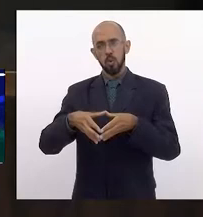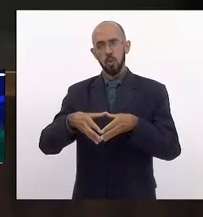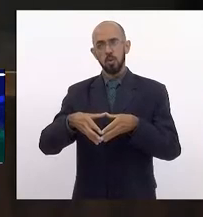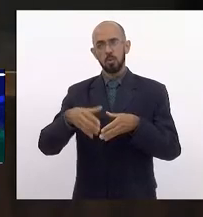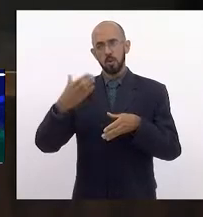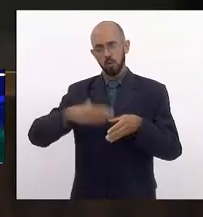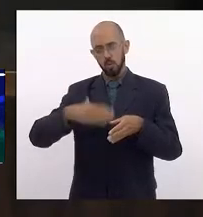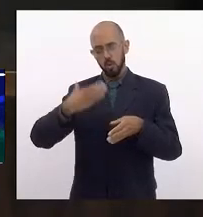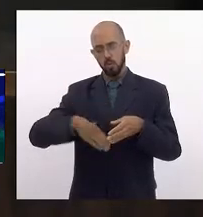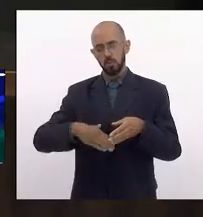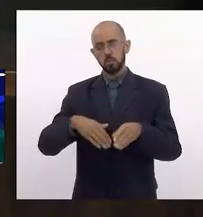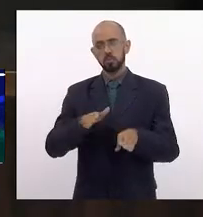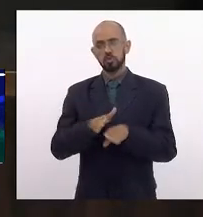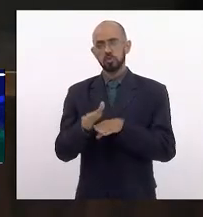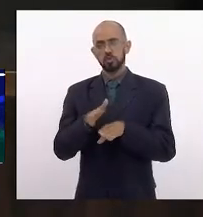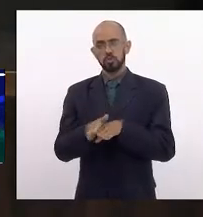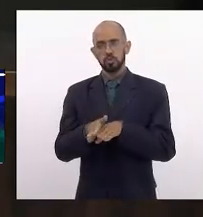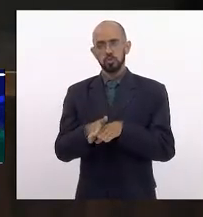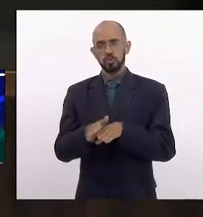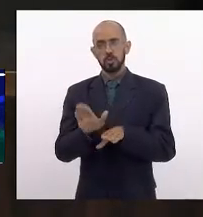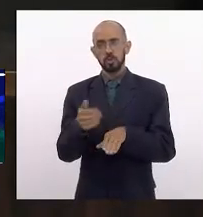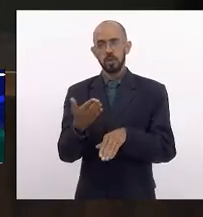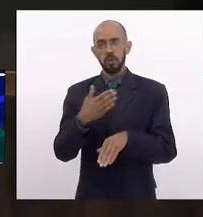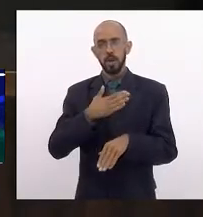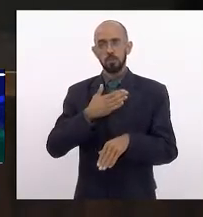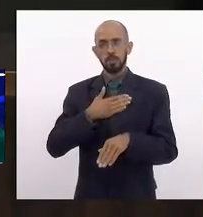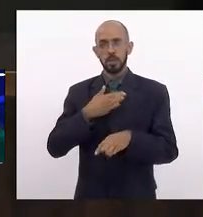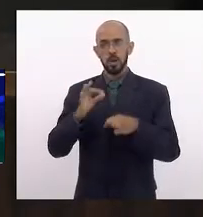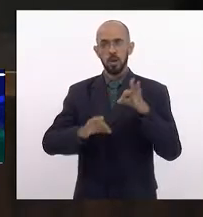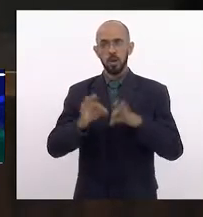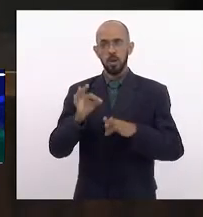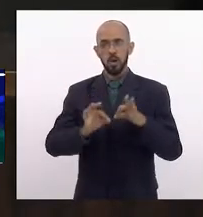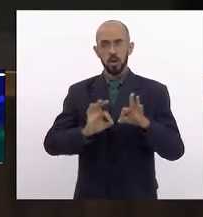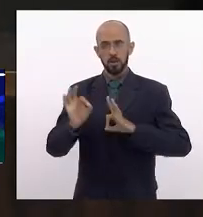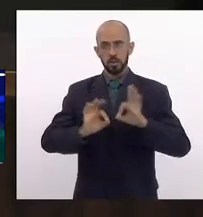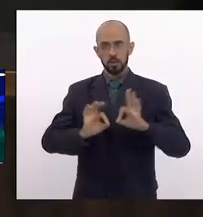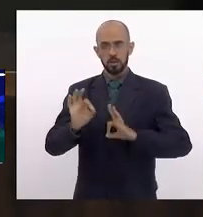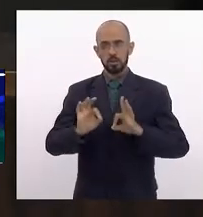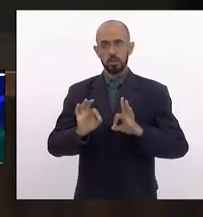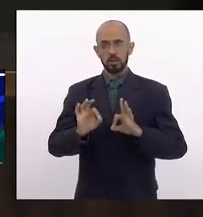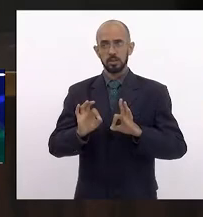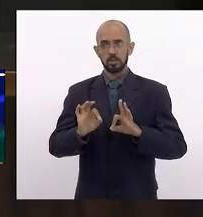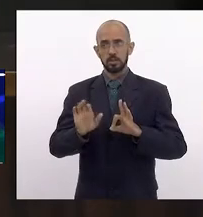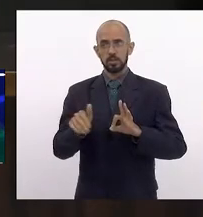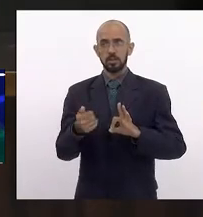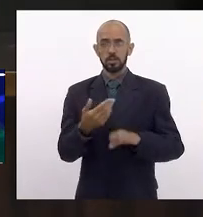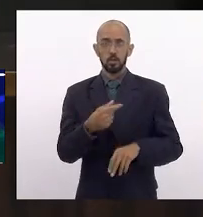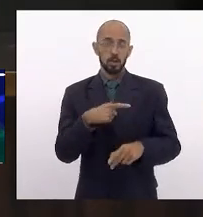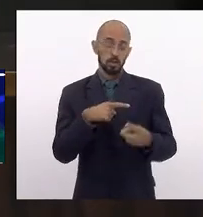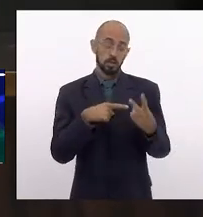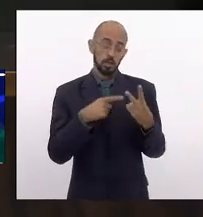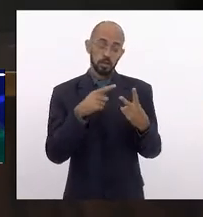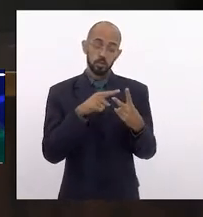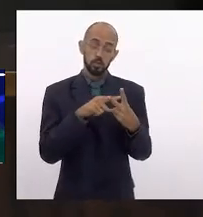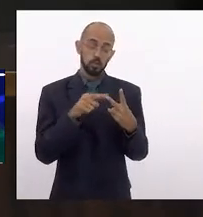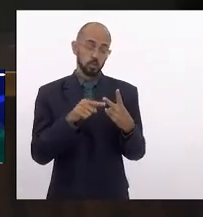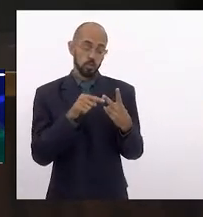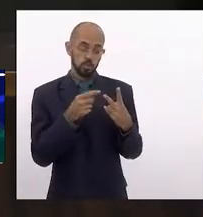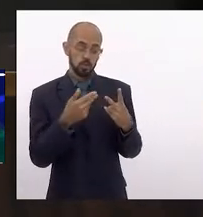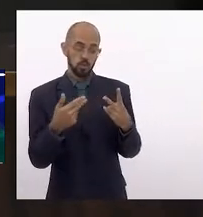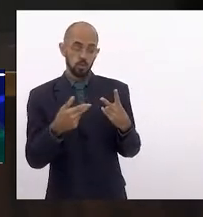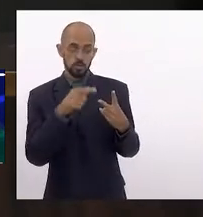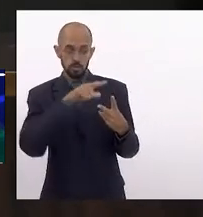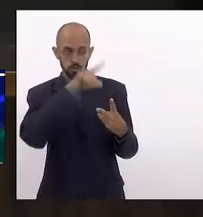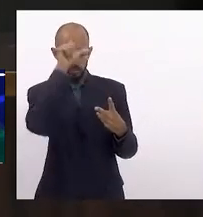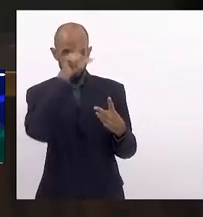eu então a minha questão de ordem eu tenho que responder são duas questões aí em relação ao período